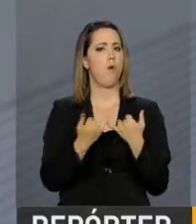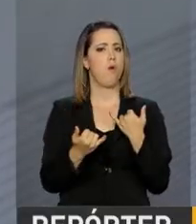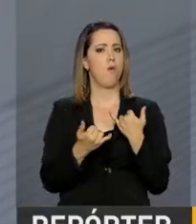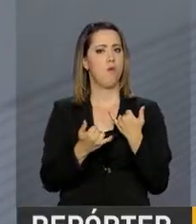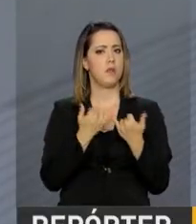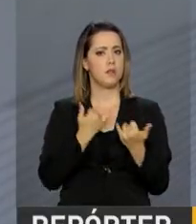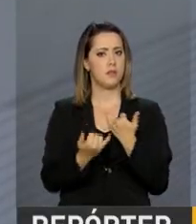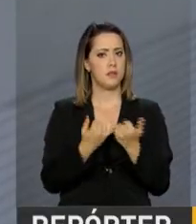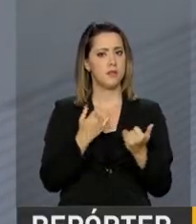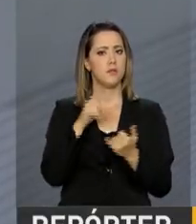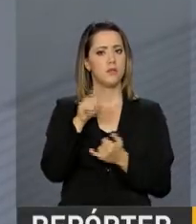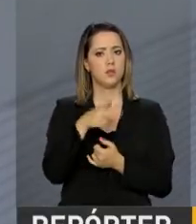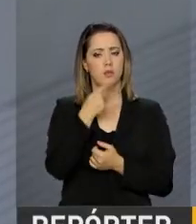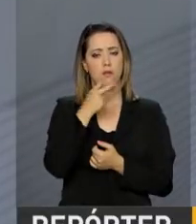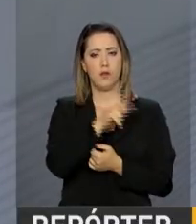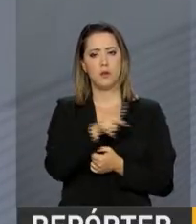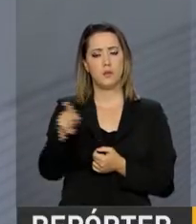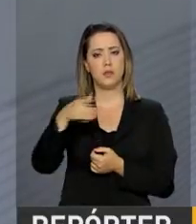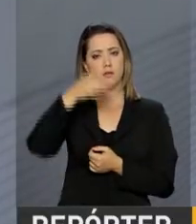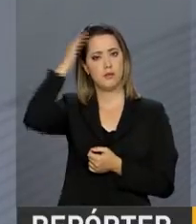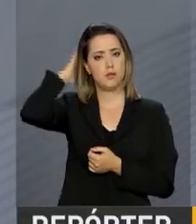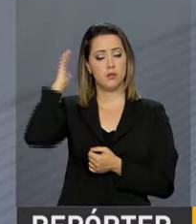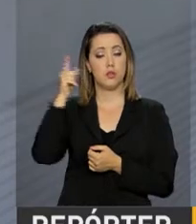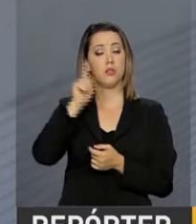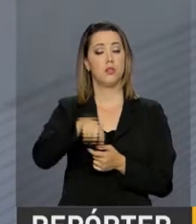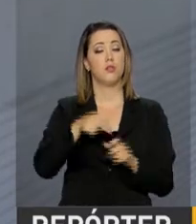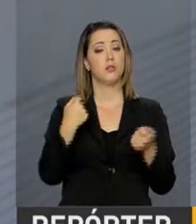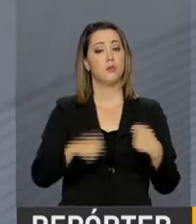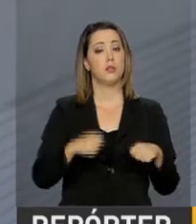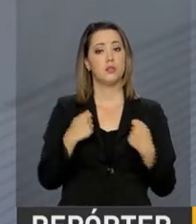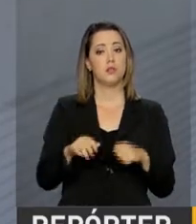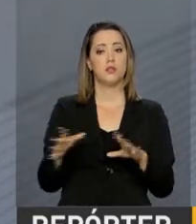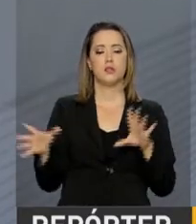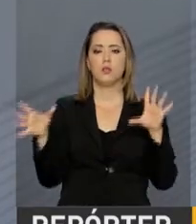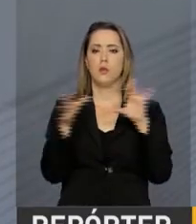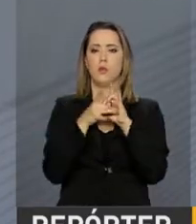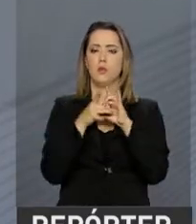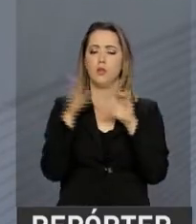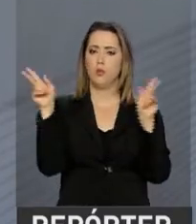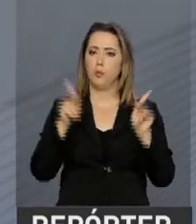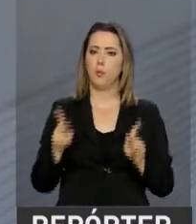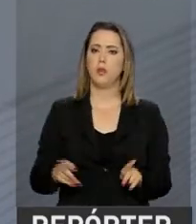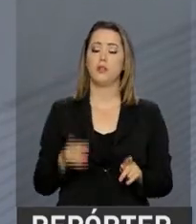daquilo que tem pregado o presidente Michel Temer, a necessidade da conciliação nacional.